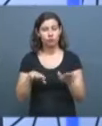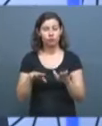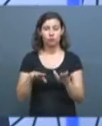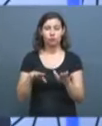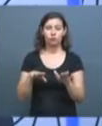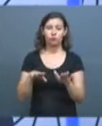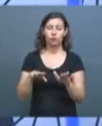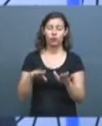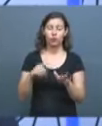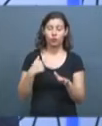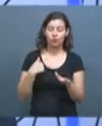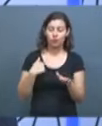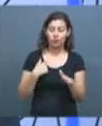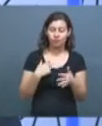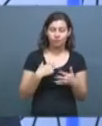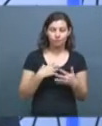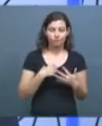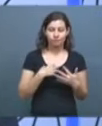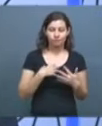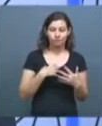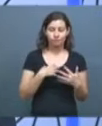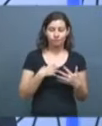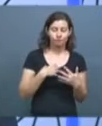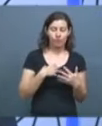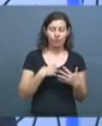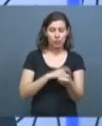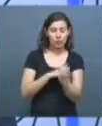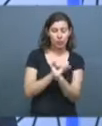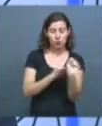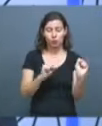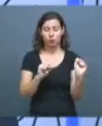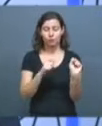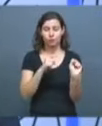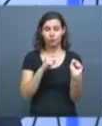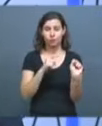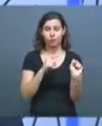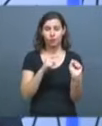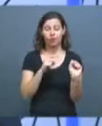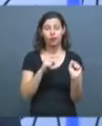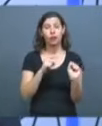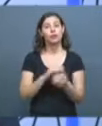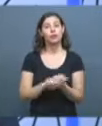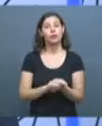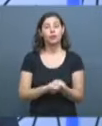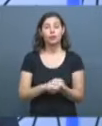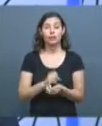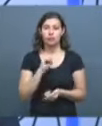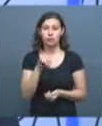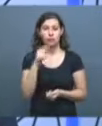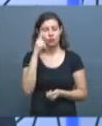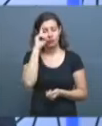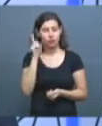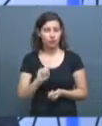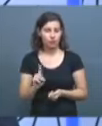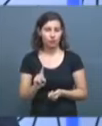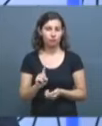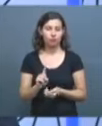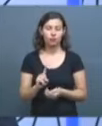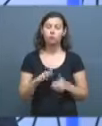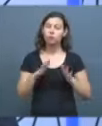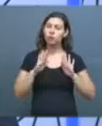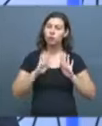você está pego, catatônico, sem saber o que fazer, estressante, se você não souber o que fazer, não faça